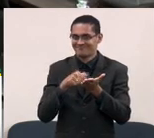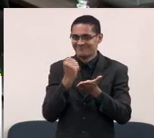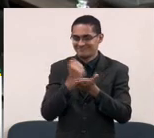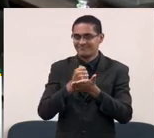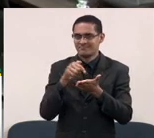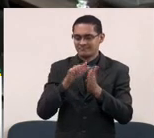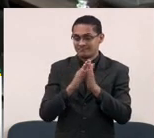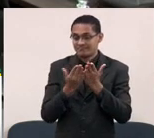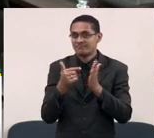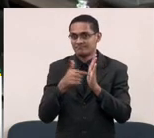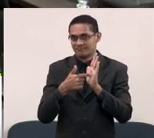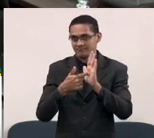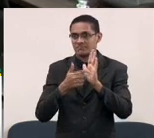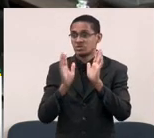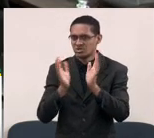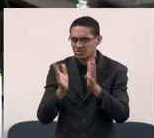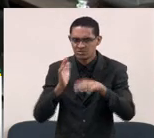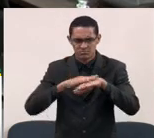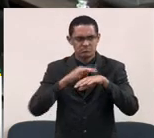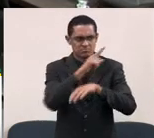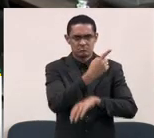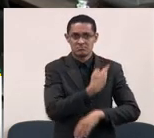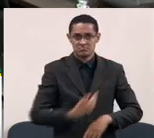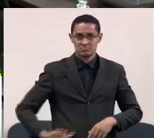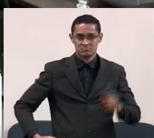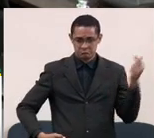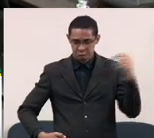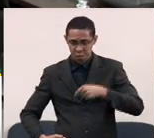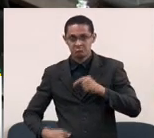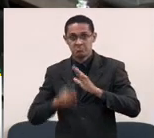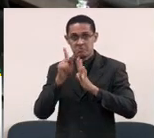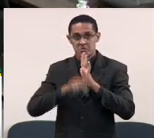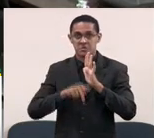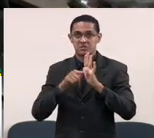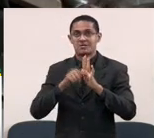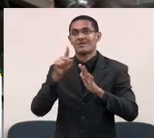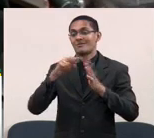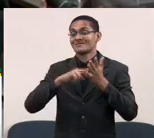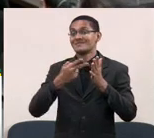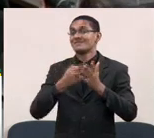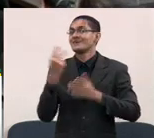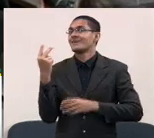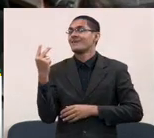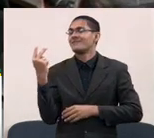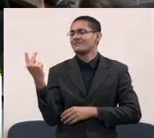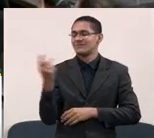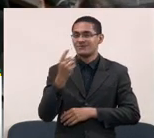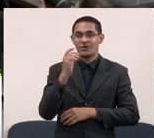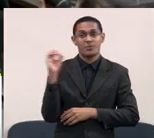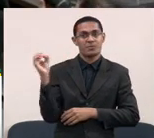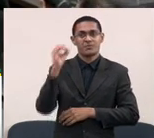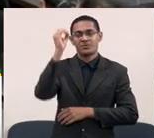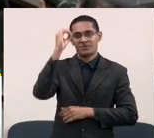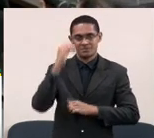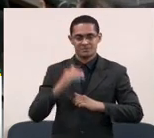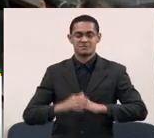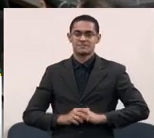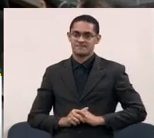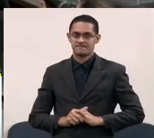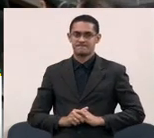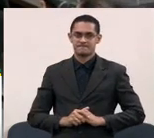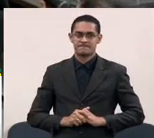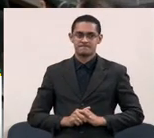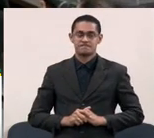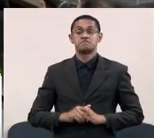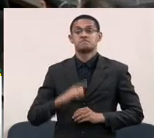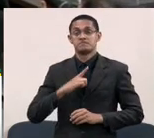Executivo, encaminhado, foi lido hoje. Então, isso aqui, um grande avanço, dizer, o presidente da Comissão de Constituição e Justiça